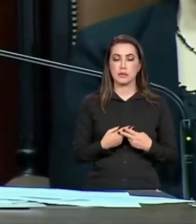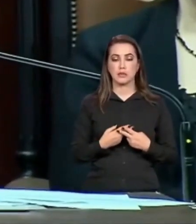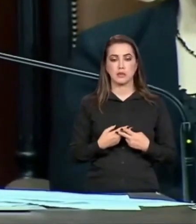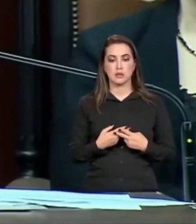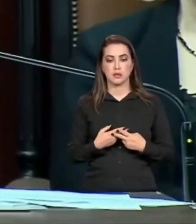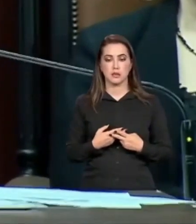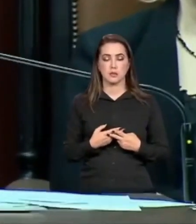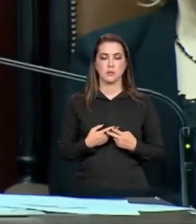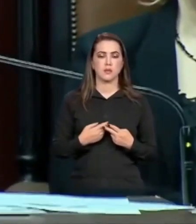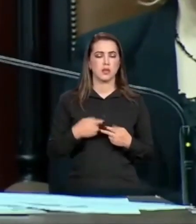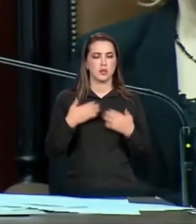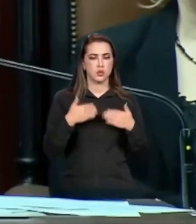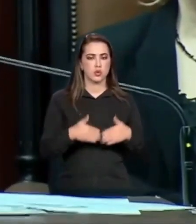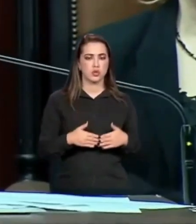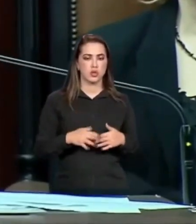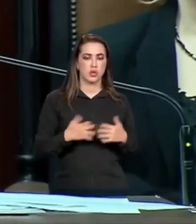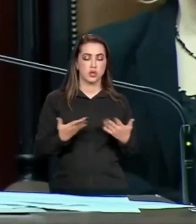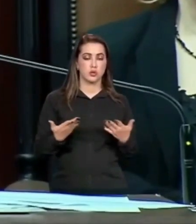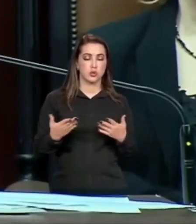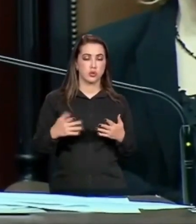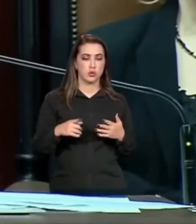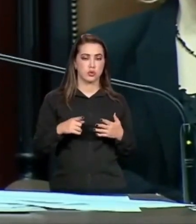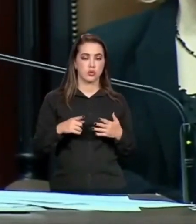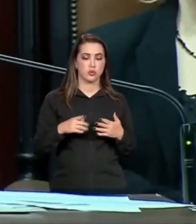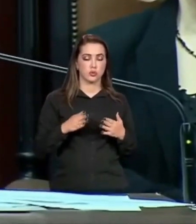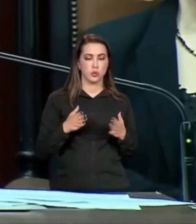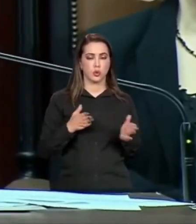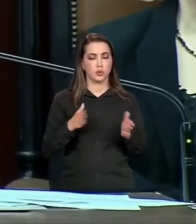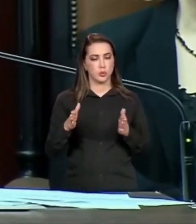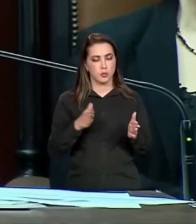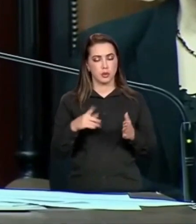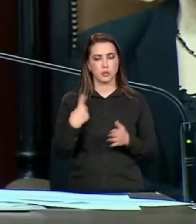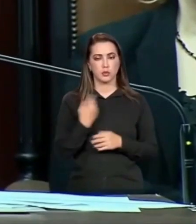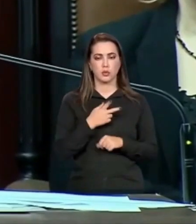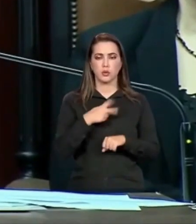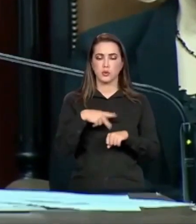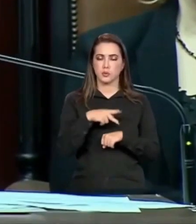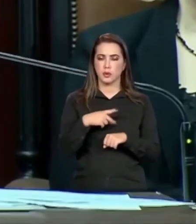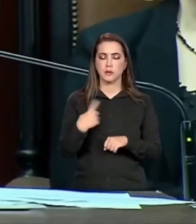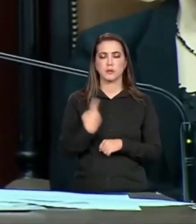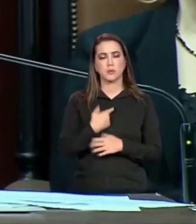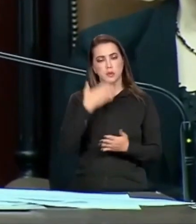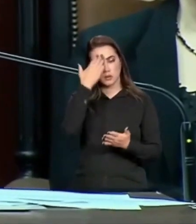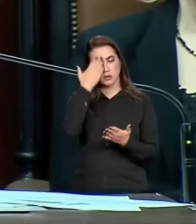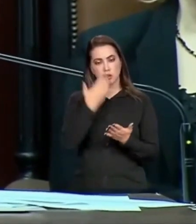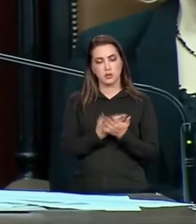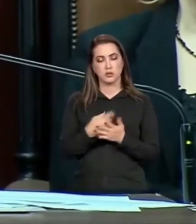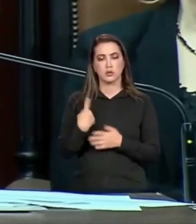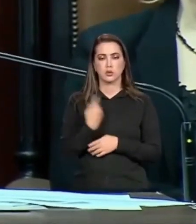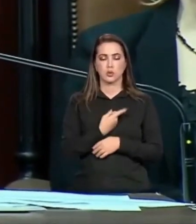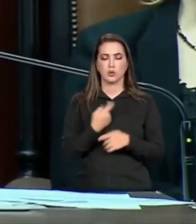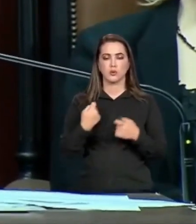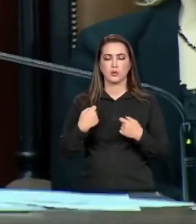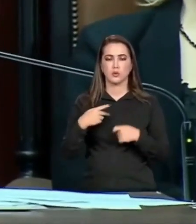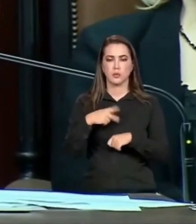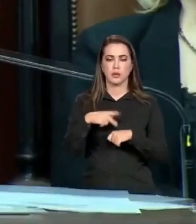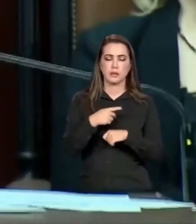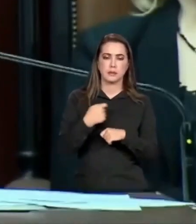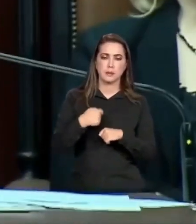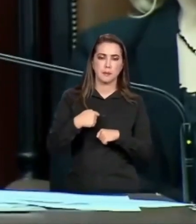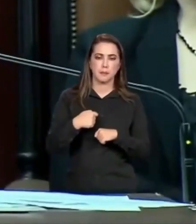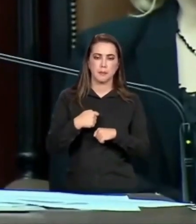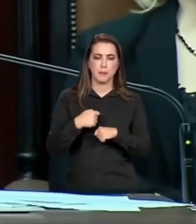qual passa o nosso país, pois tenho plena convicção de que se faz necessário ao nosso país uma